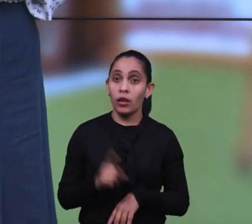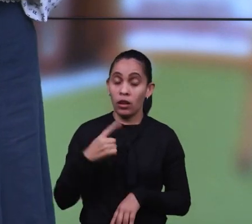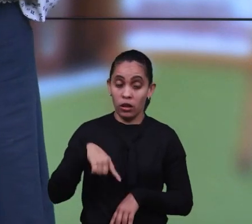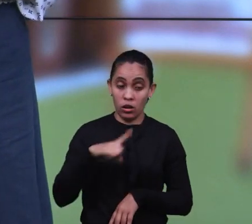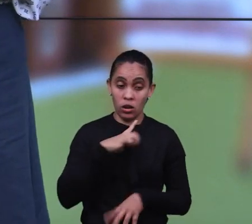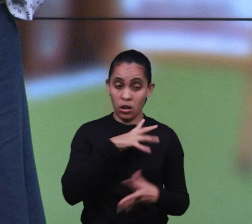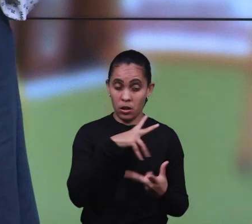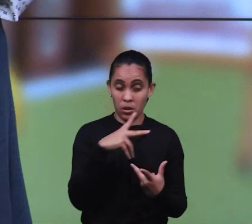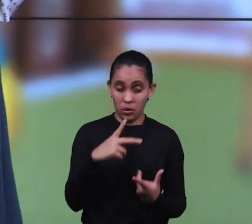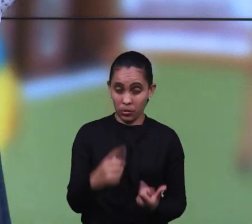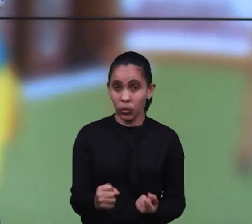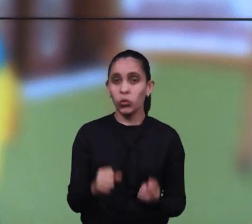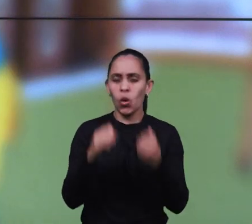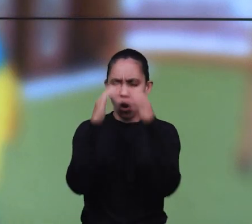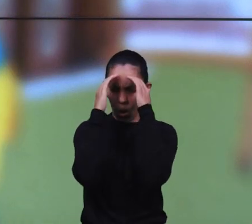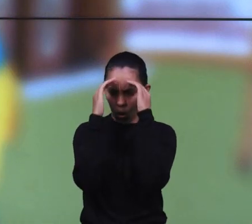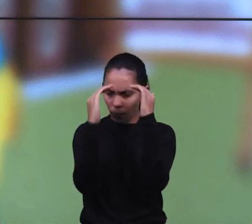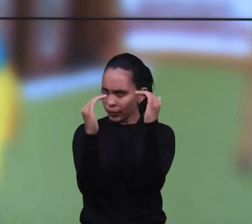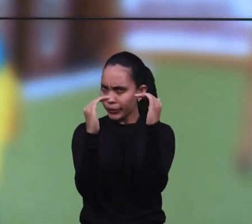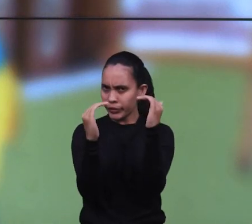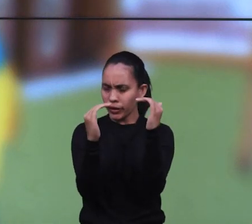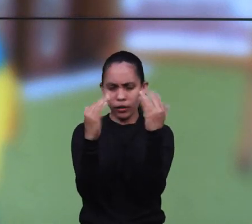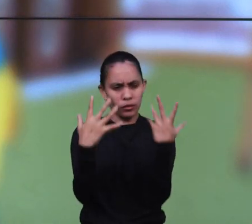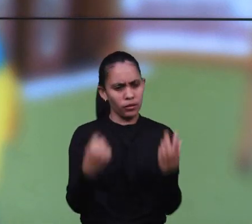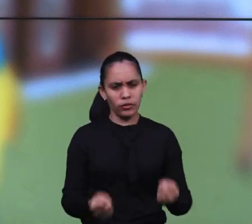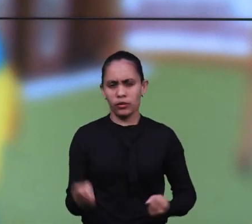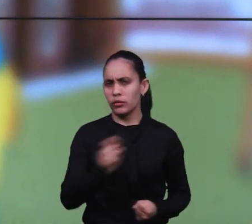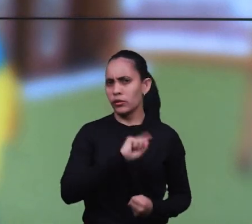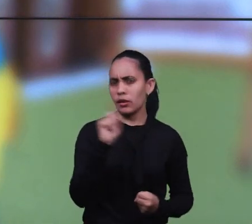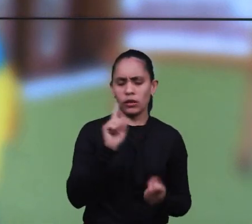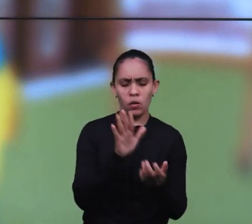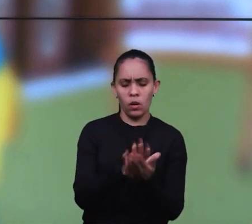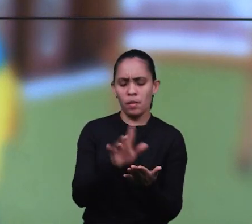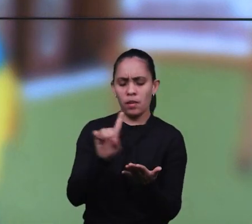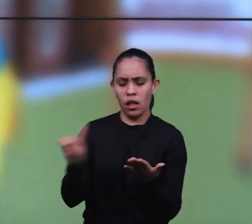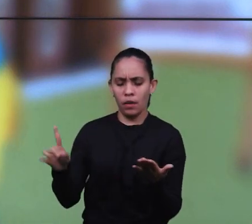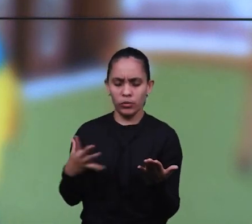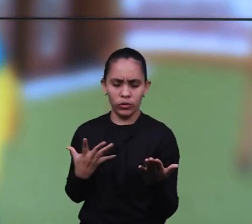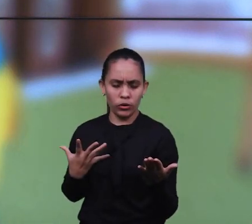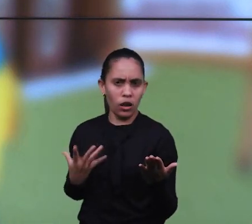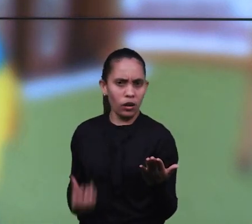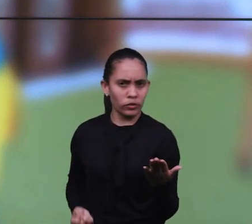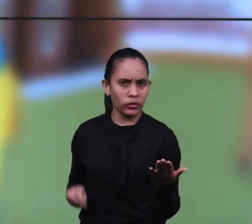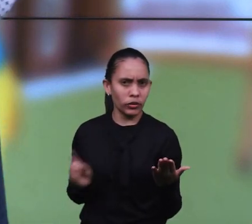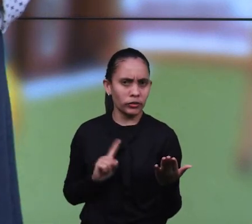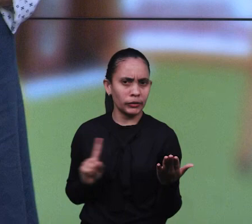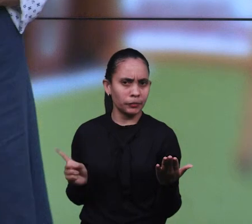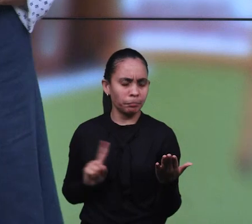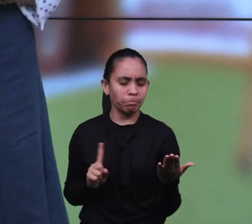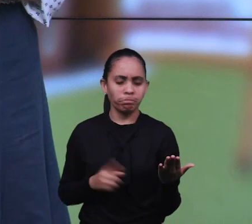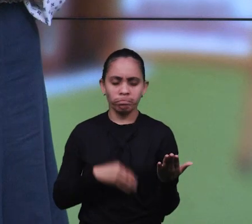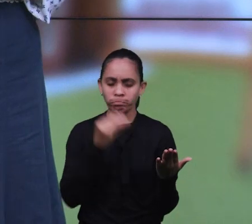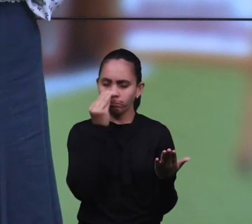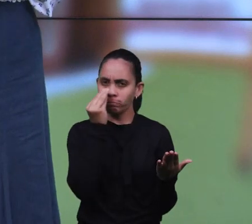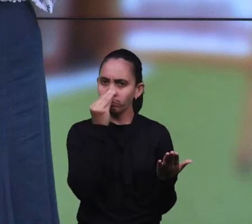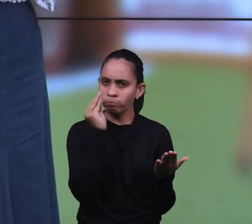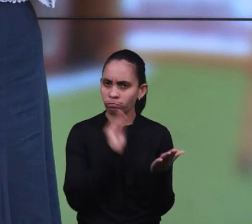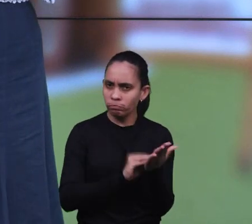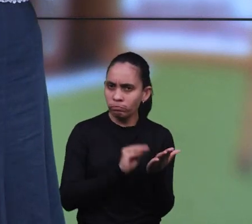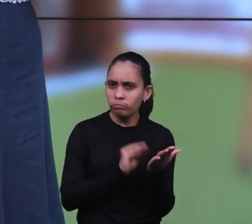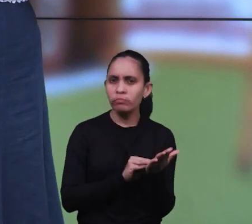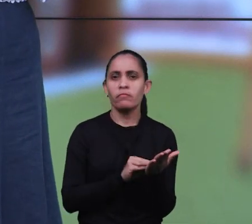No mundo, eles não querem mais saber de obedecer a pai e mãe, a palavra do Senhor, e